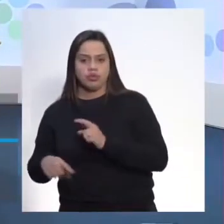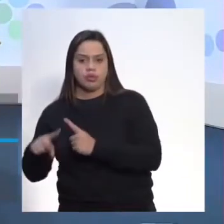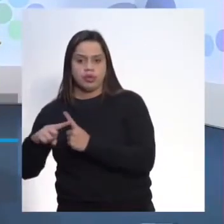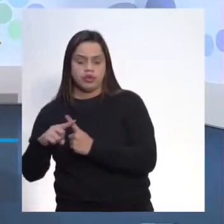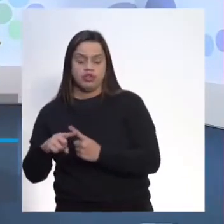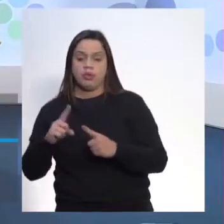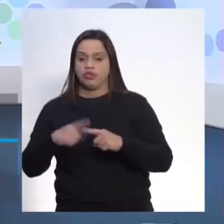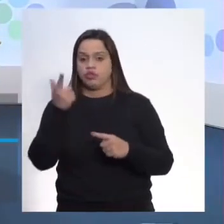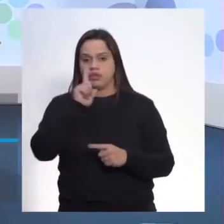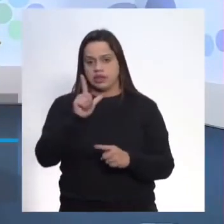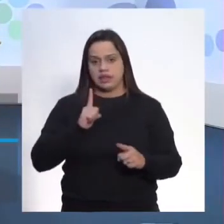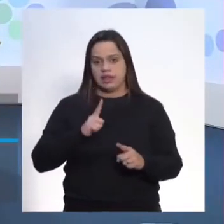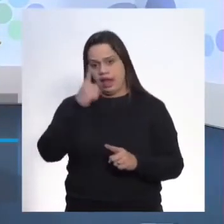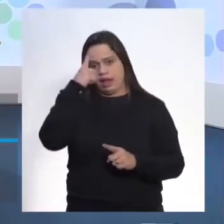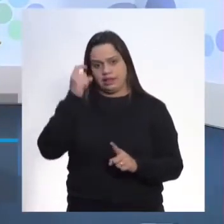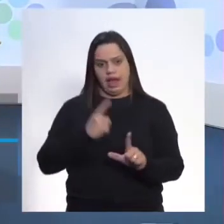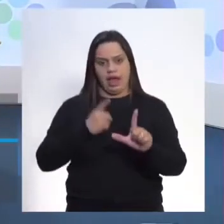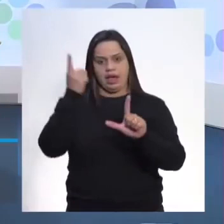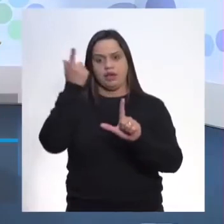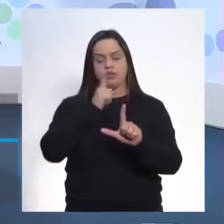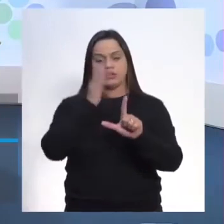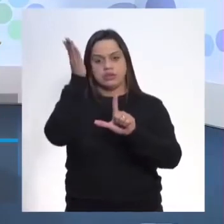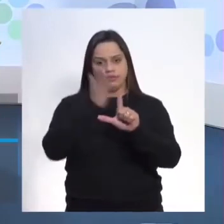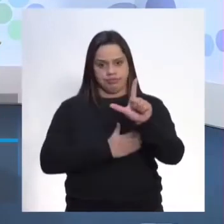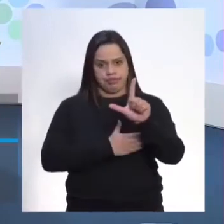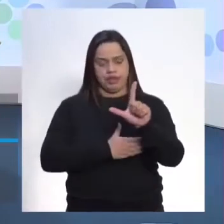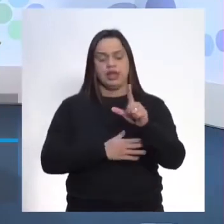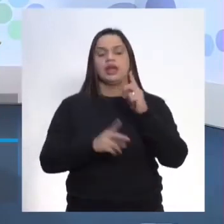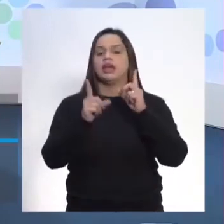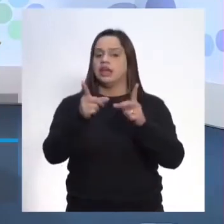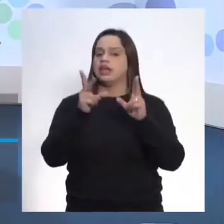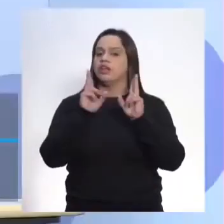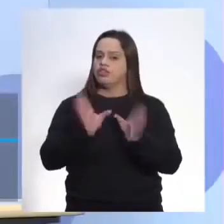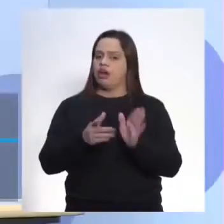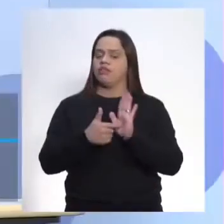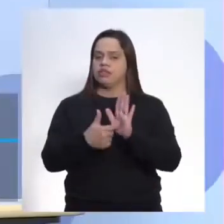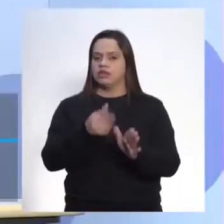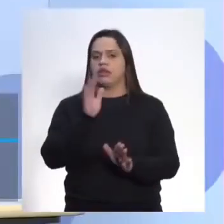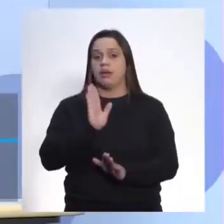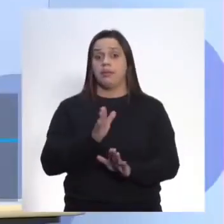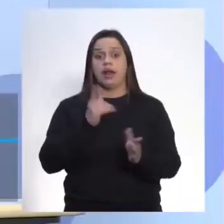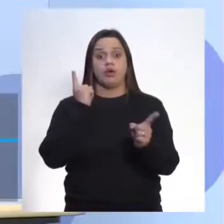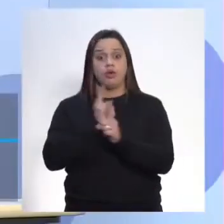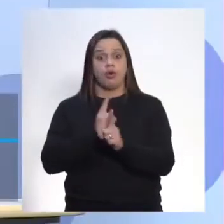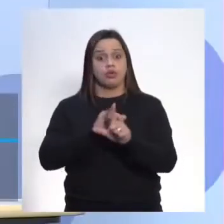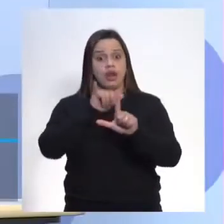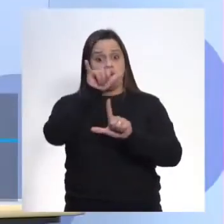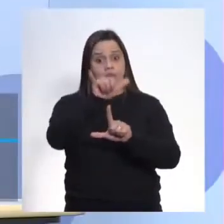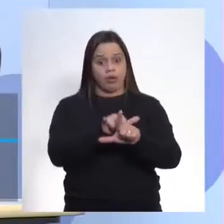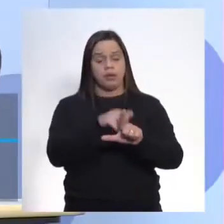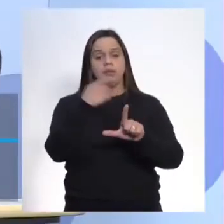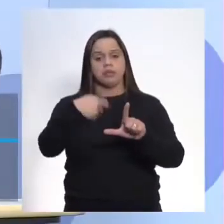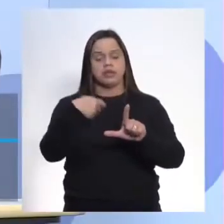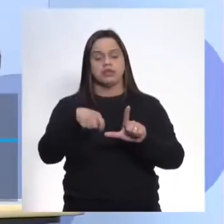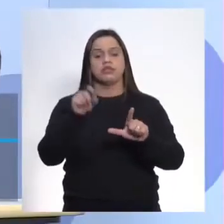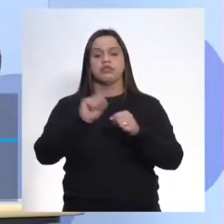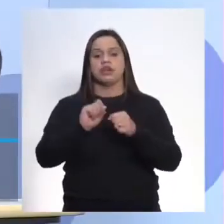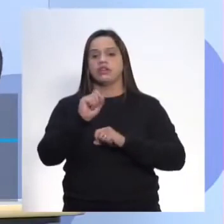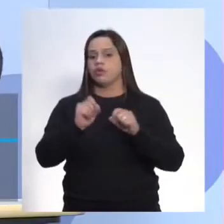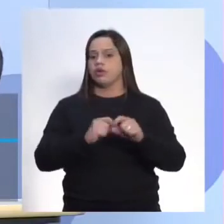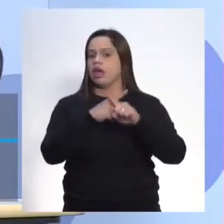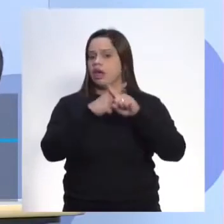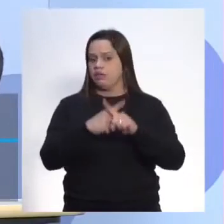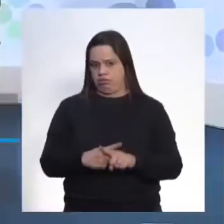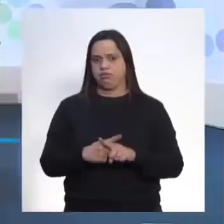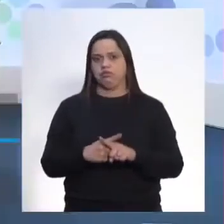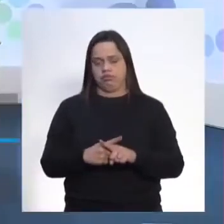ideia. É isso aí mesmo, beleza? Tá? E, como você bem colocou, né, para achar o y, eu preciso fazer a operação. No caso, era uma